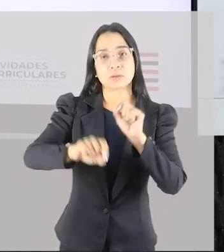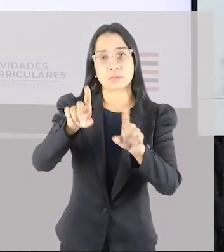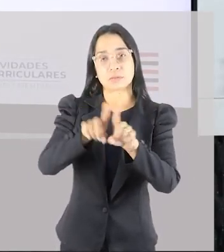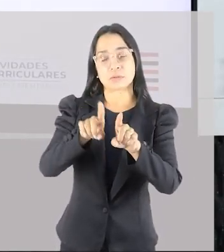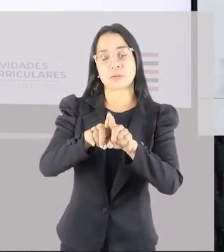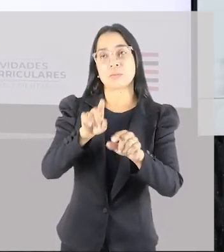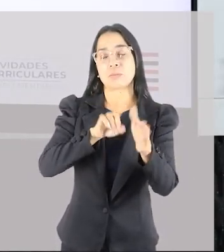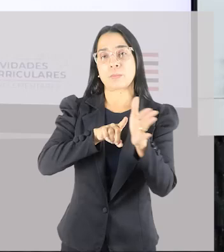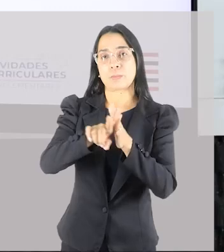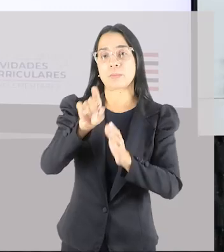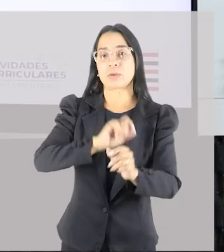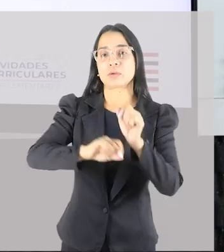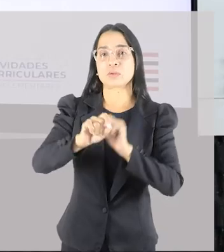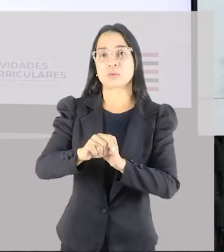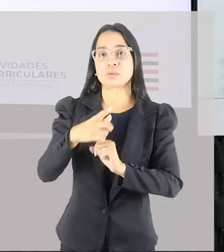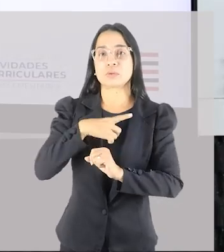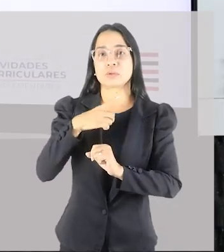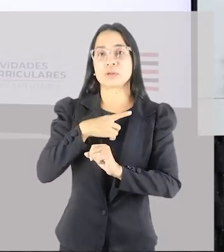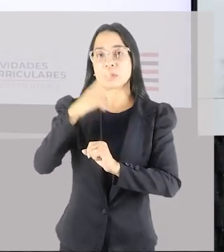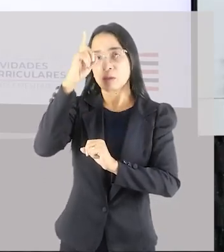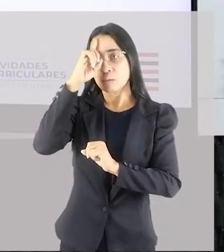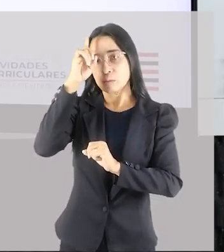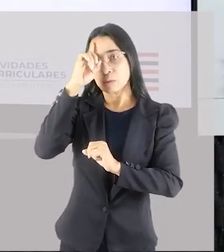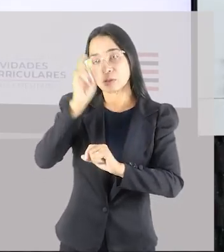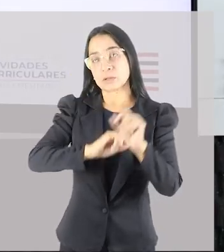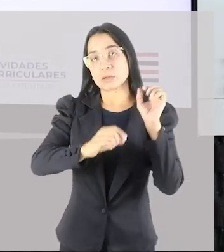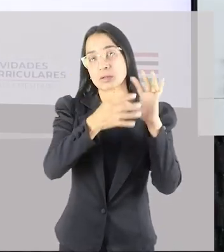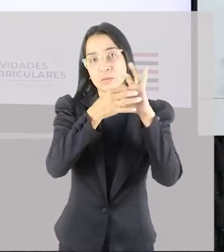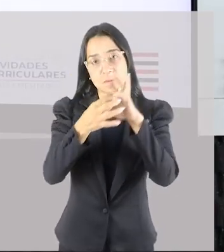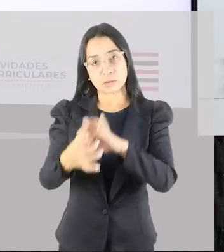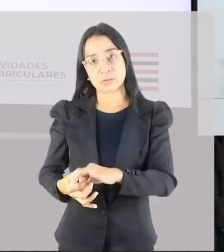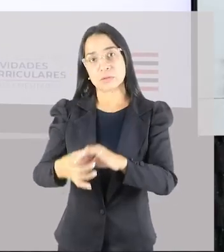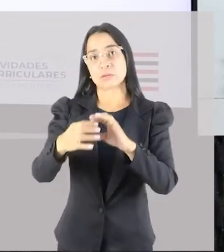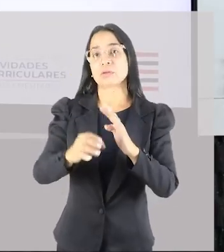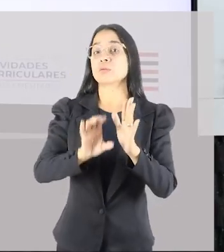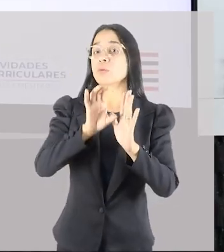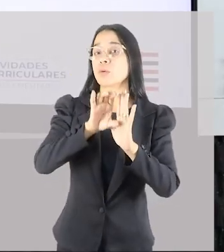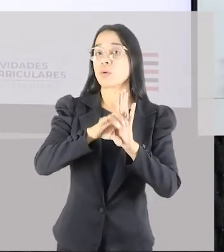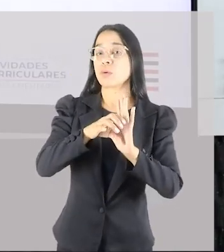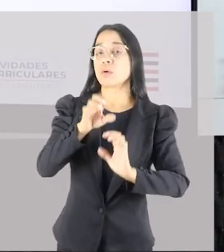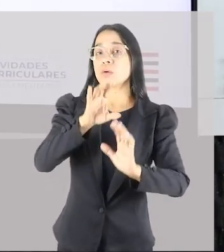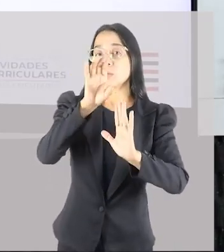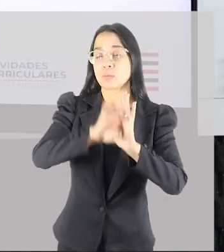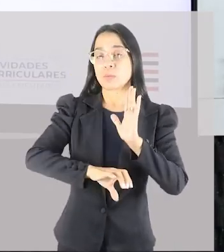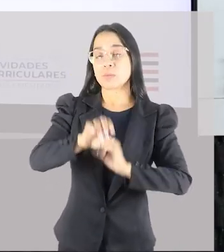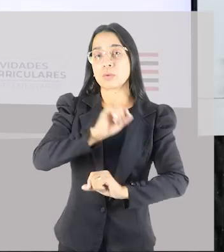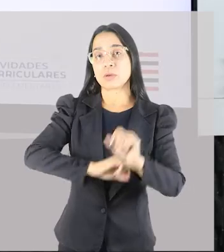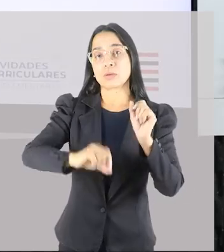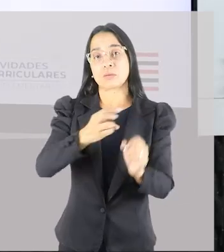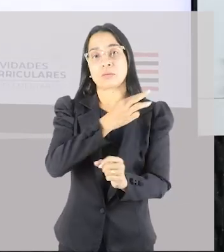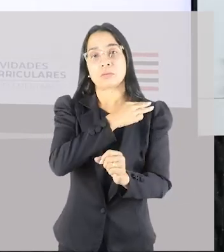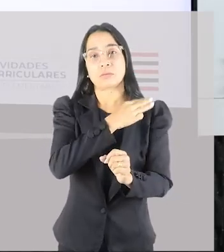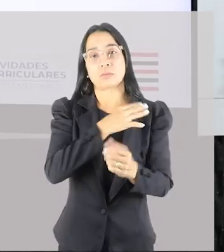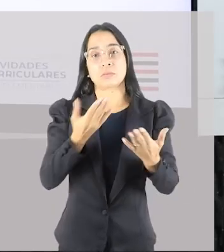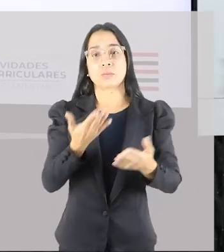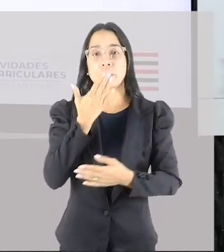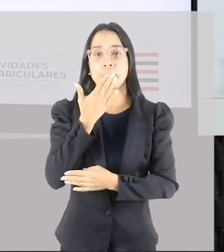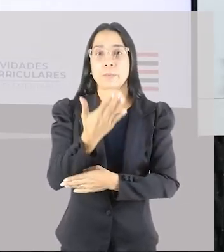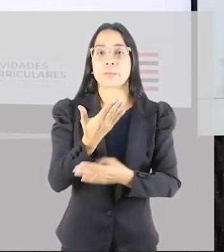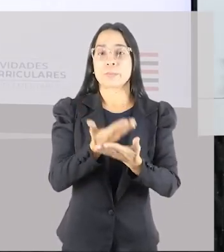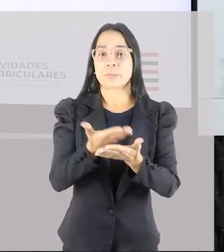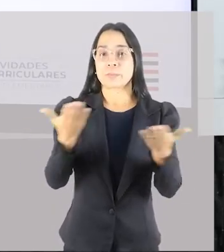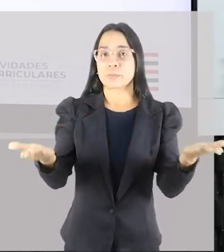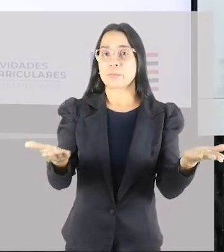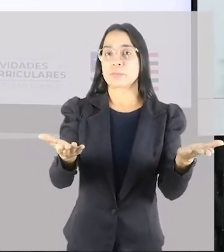temas que estão no dia a dia de vocês e no currículo de vocês normal do ensino médio então eu peço a vocês que